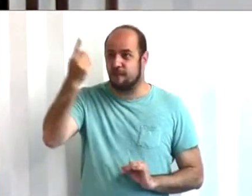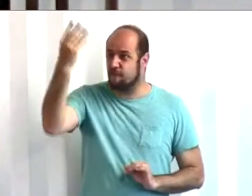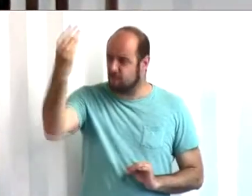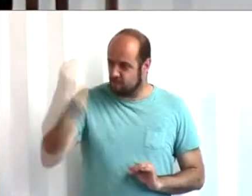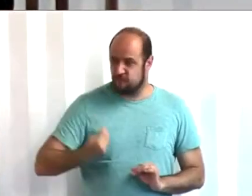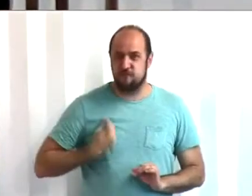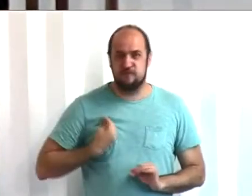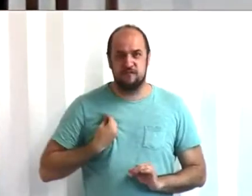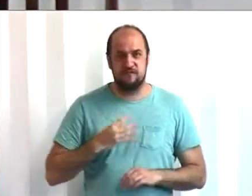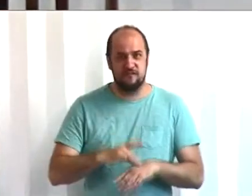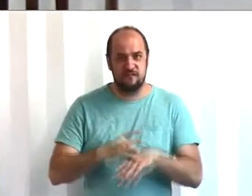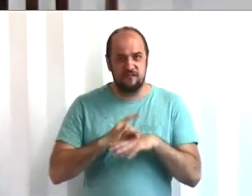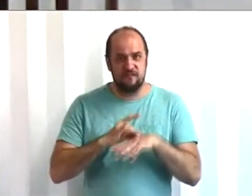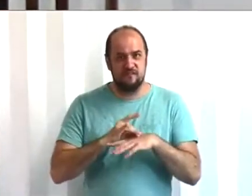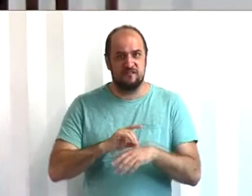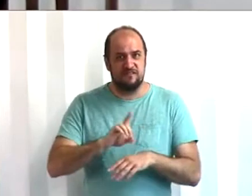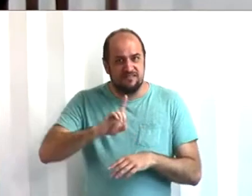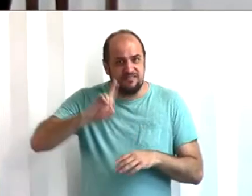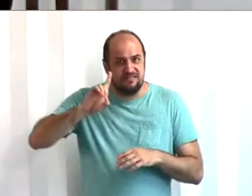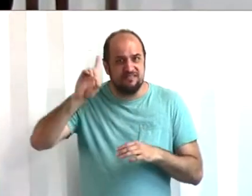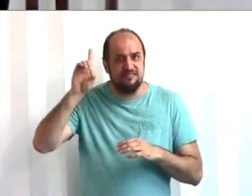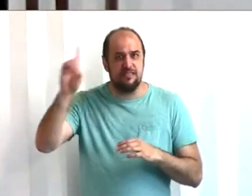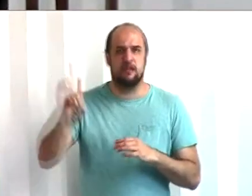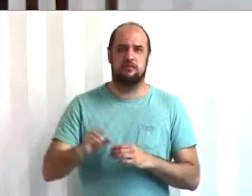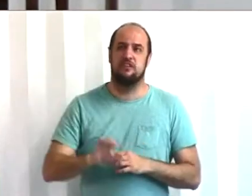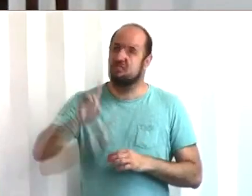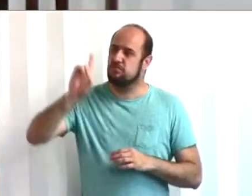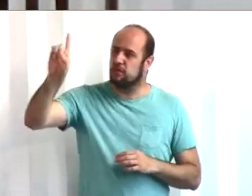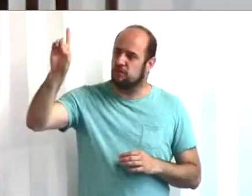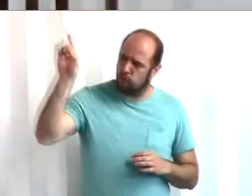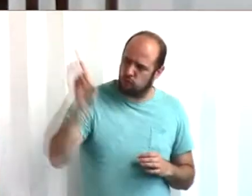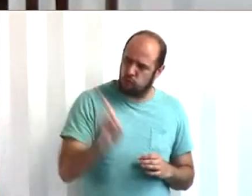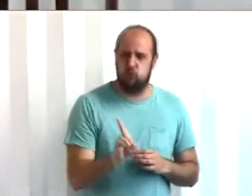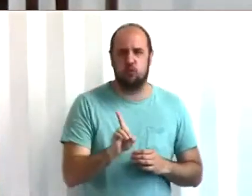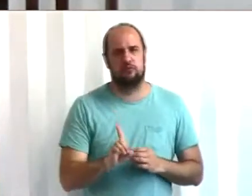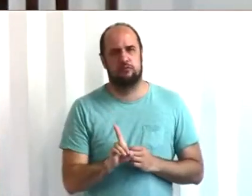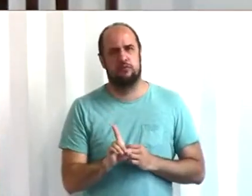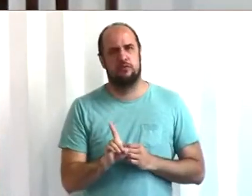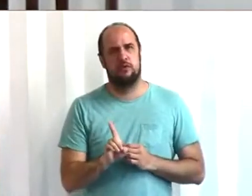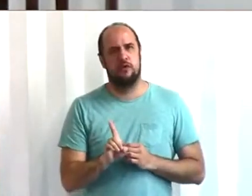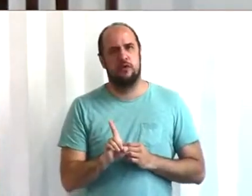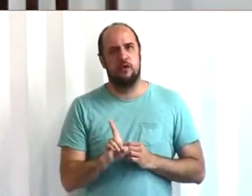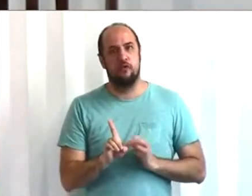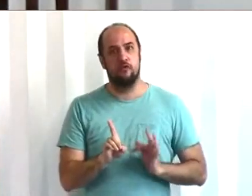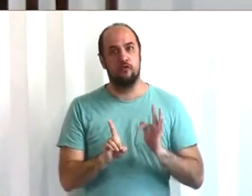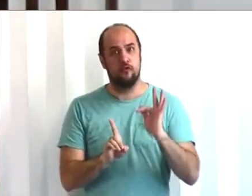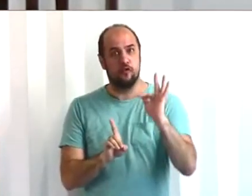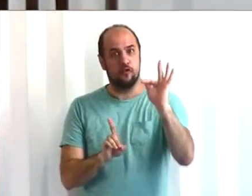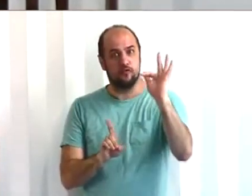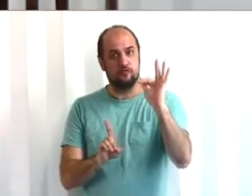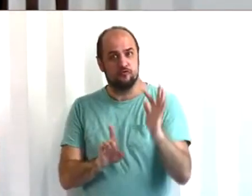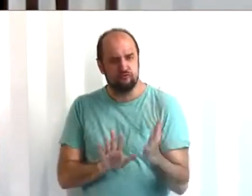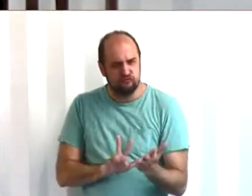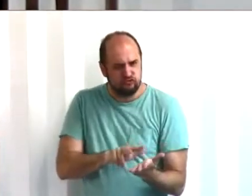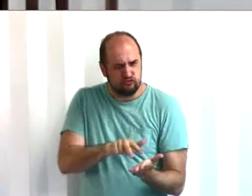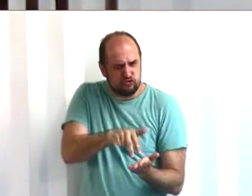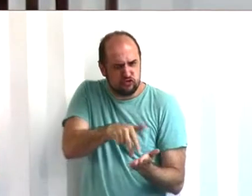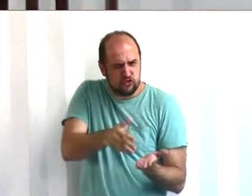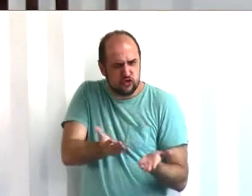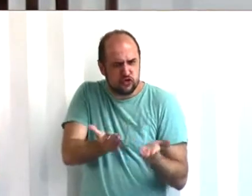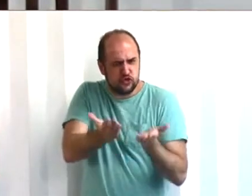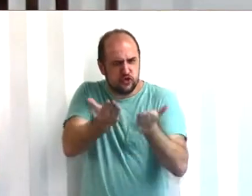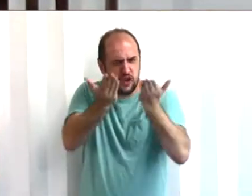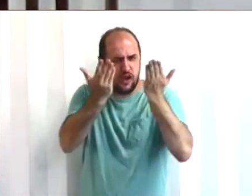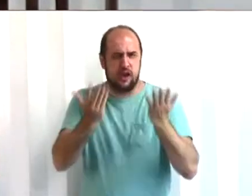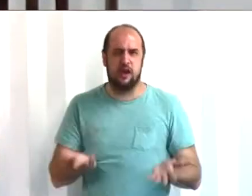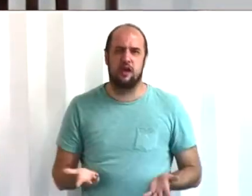encarnação. Esse é um tempo para pensar que aquele que encarnou-se ressurgirá. E esse é um tempo